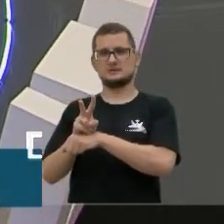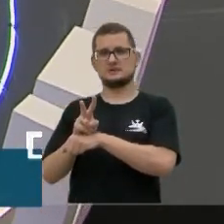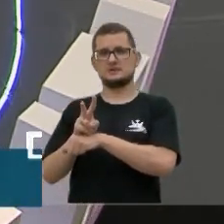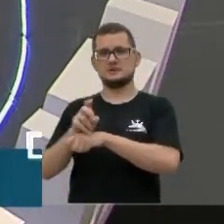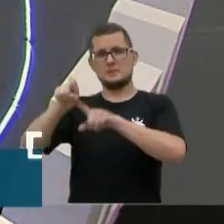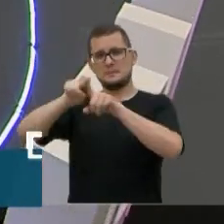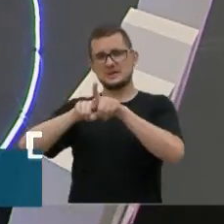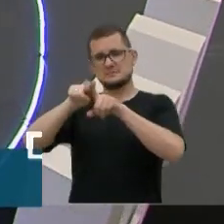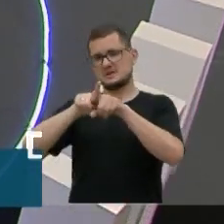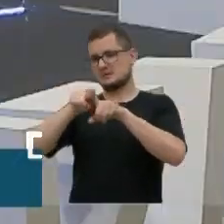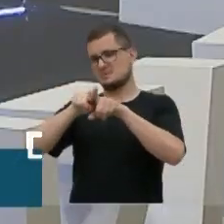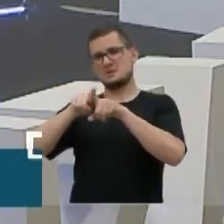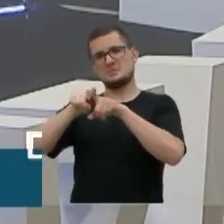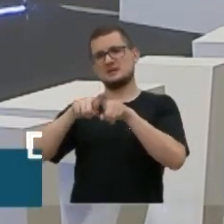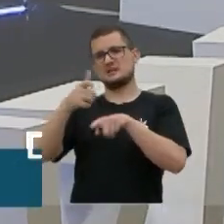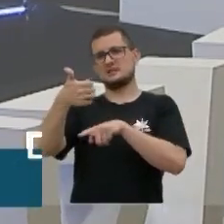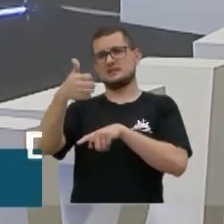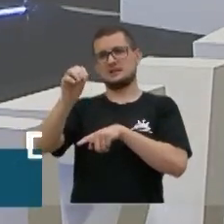todo mês?